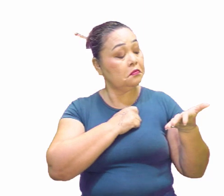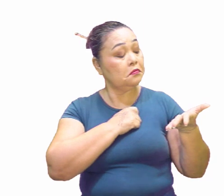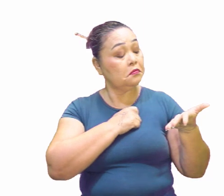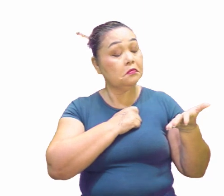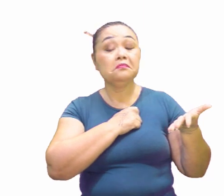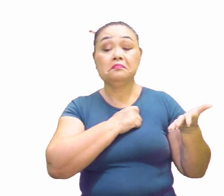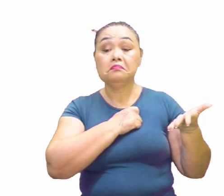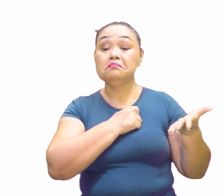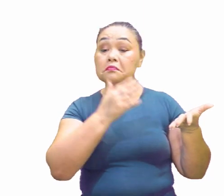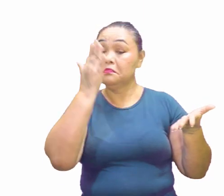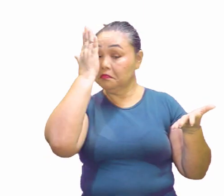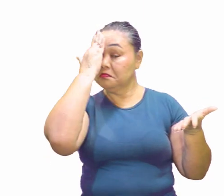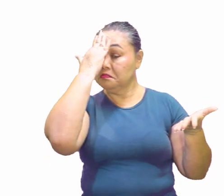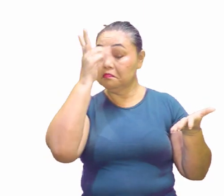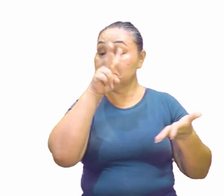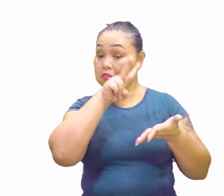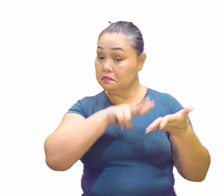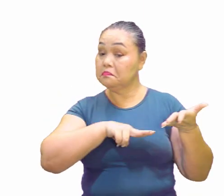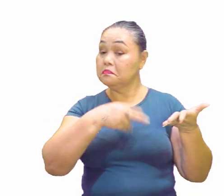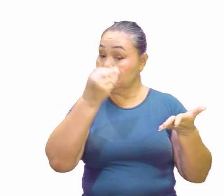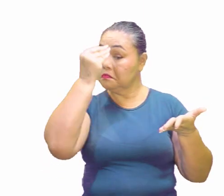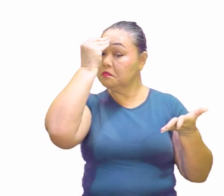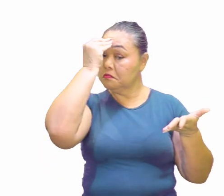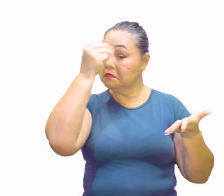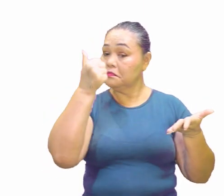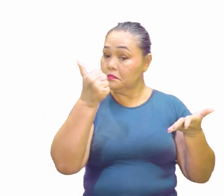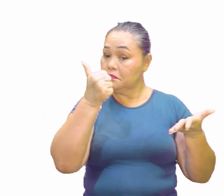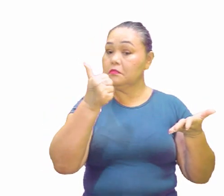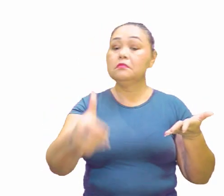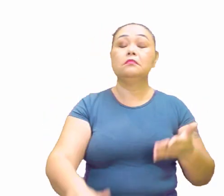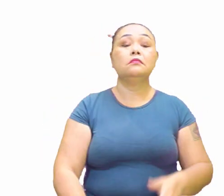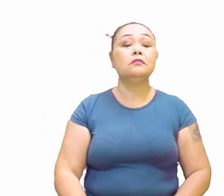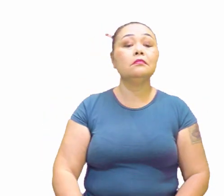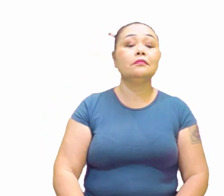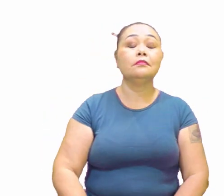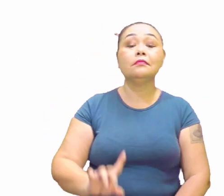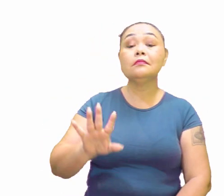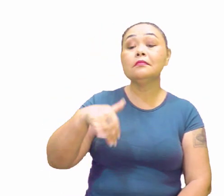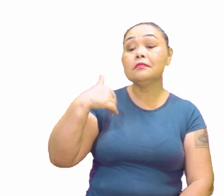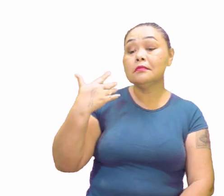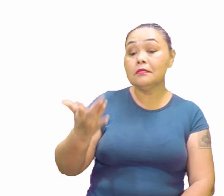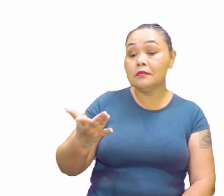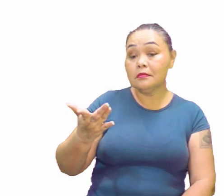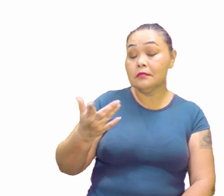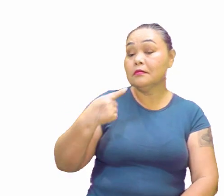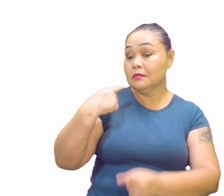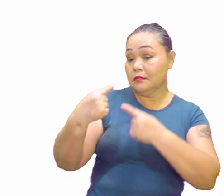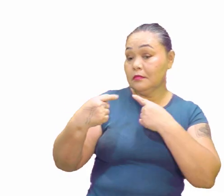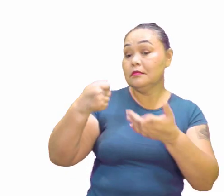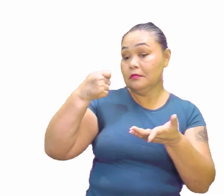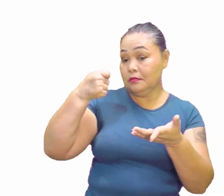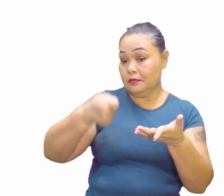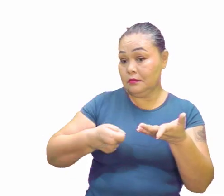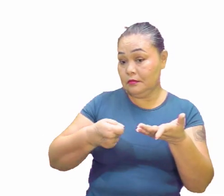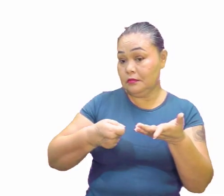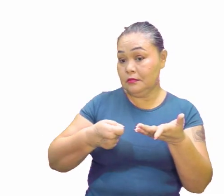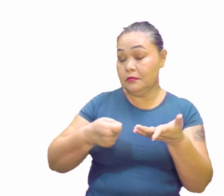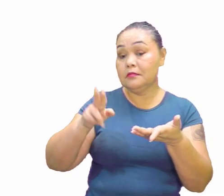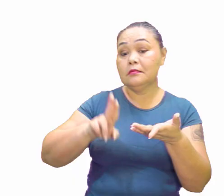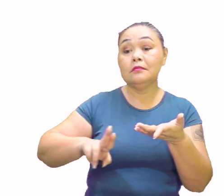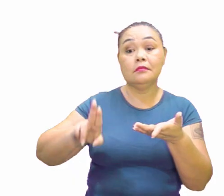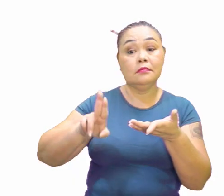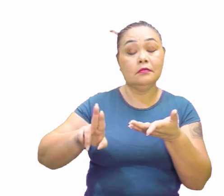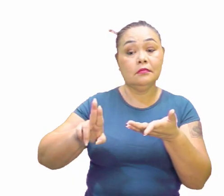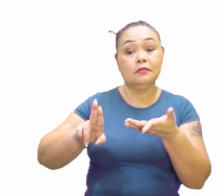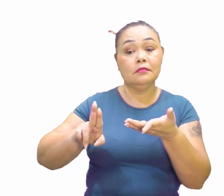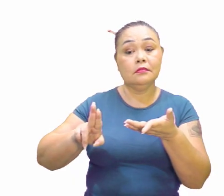ele tá por dentro das leituras, né? Um bom leitor, tá certo? Além desses argumentos de autoridade, você pode usar